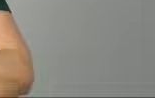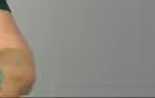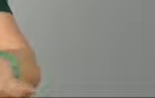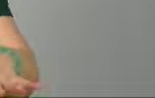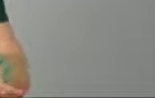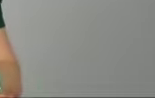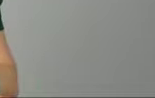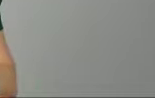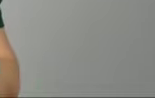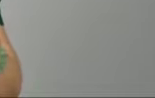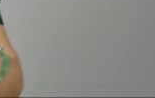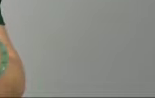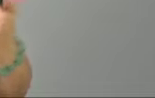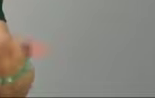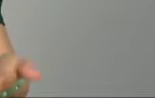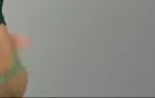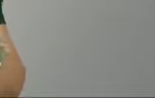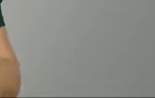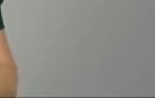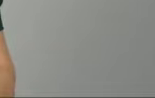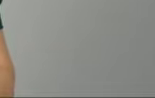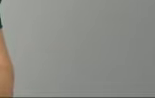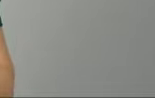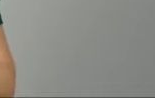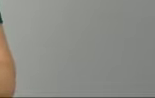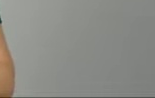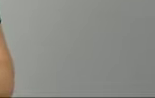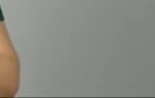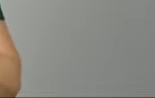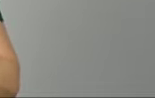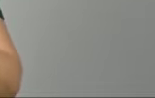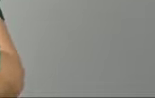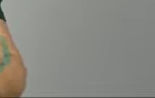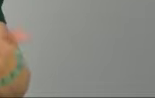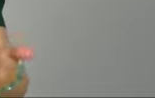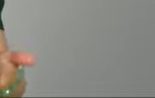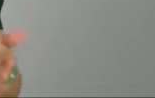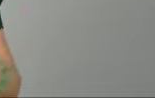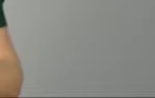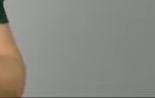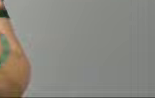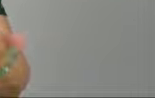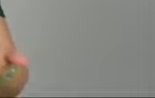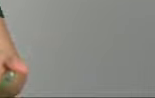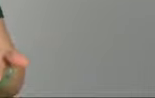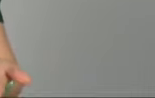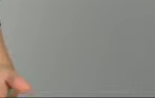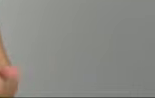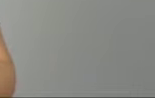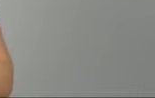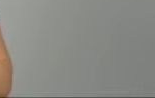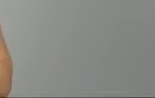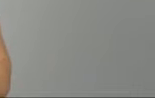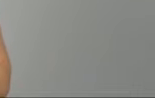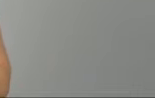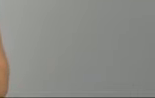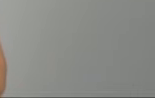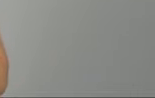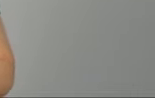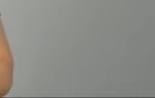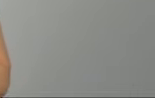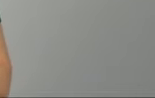pretendemos ampliar também a questão na retomada Depois de alguns outros títulos né além desses três